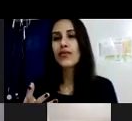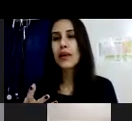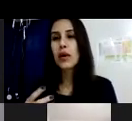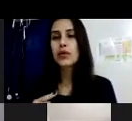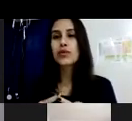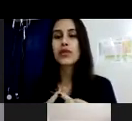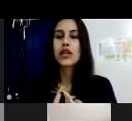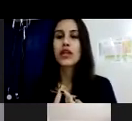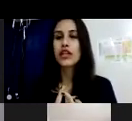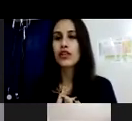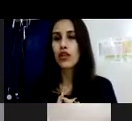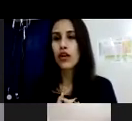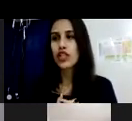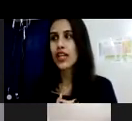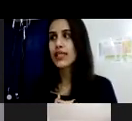mais famosos,